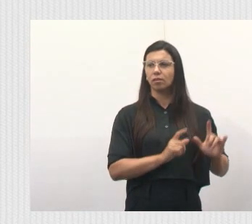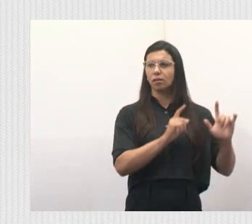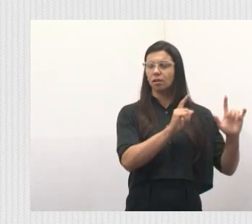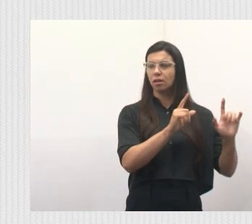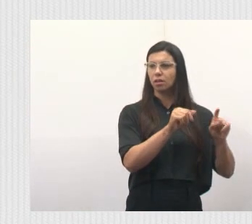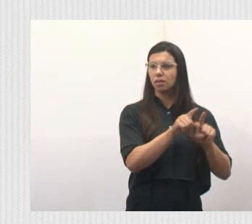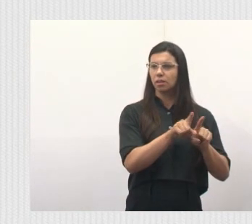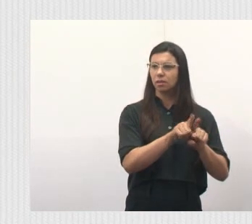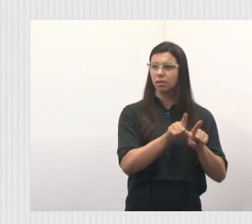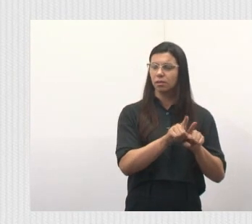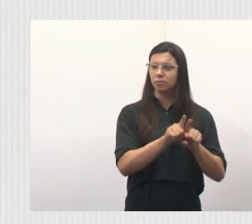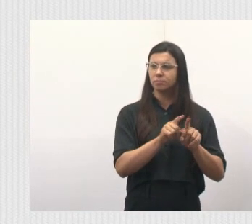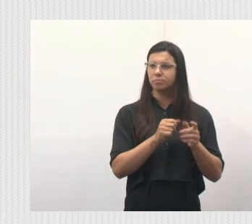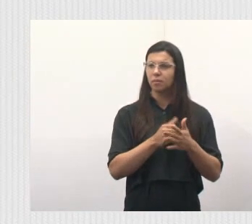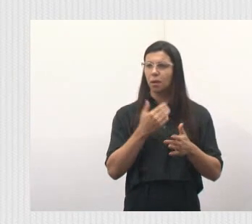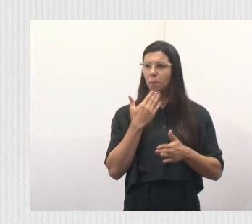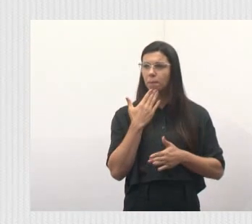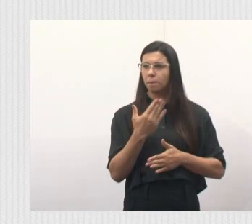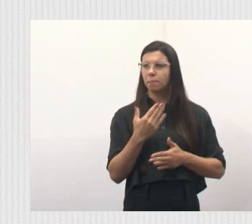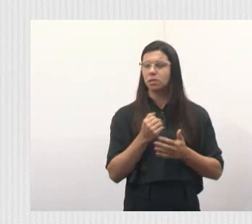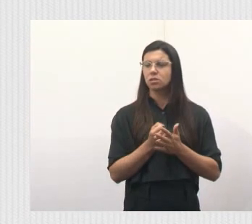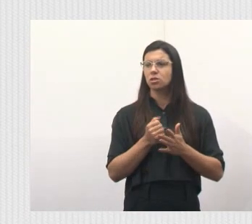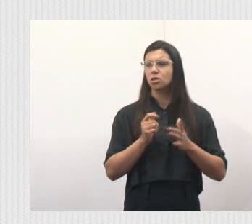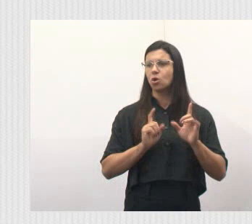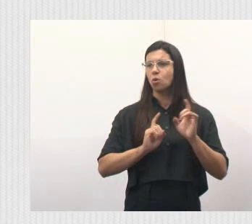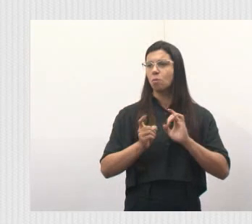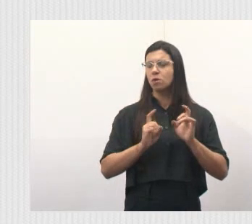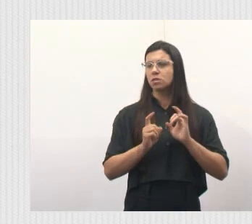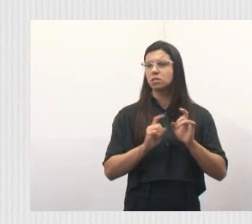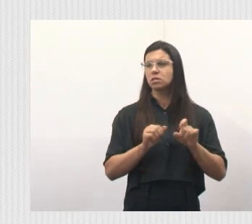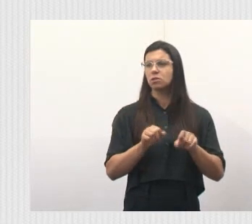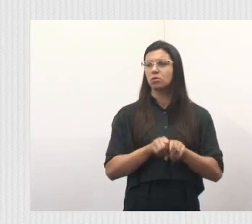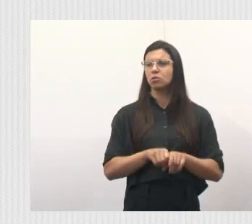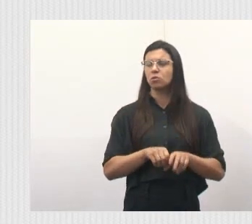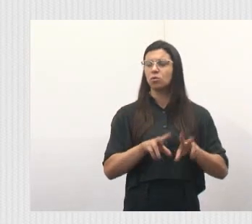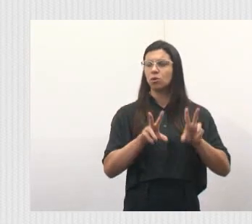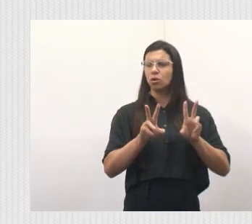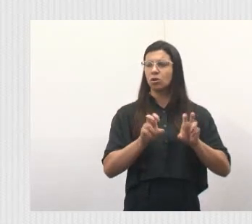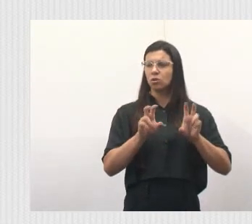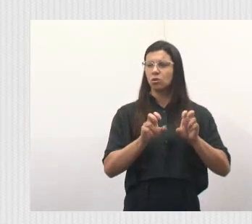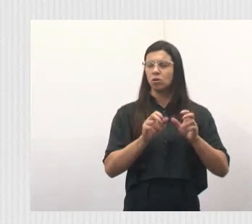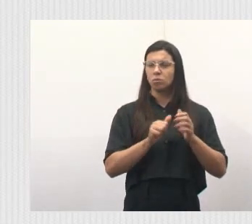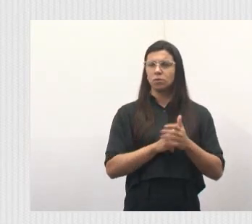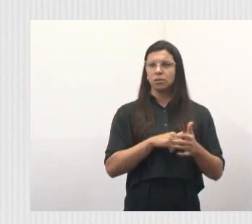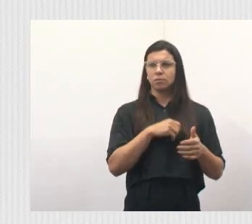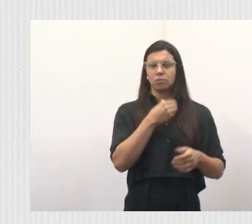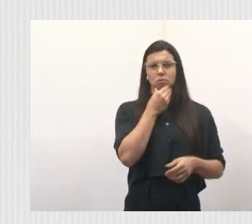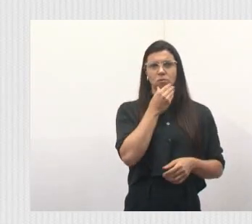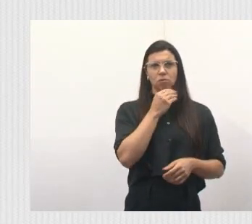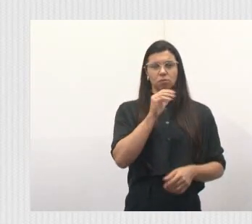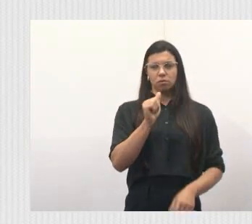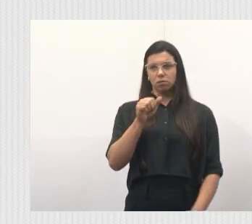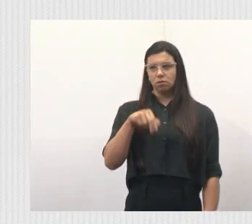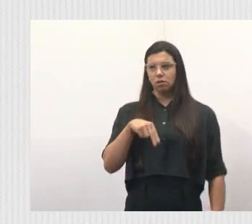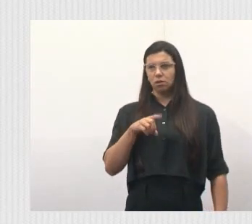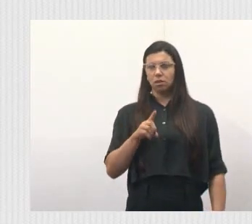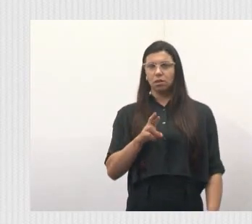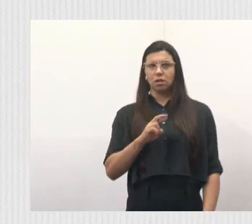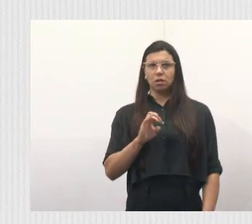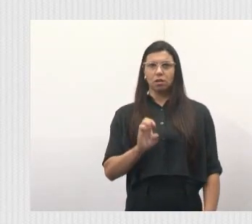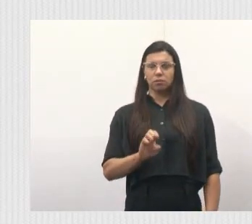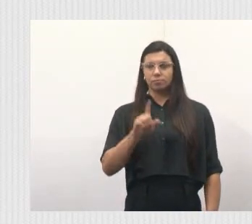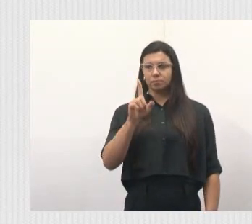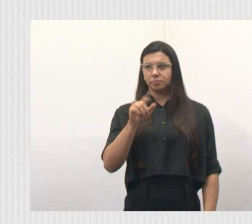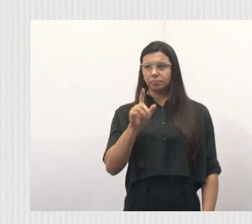Fiz também a solicitação ao deputado André do Prado para que intermedie a instalação